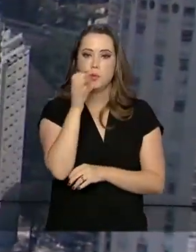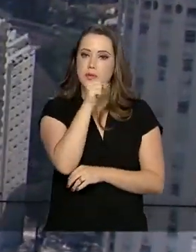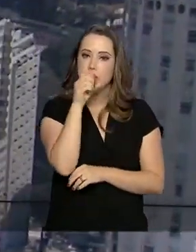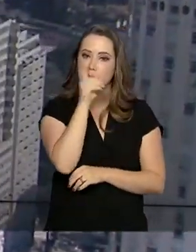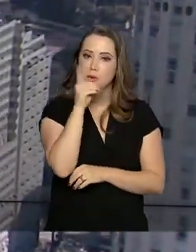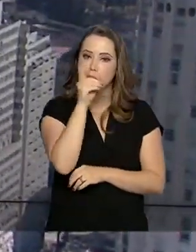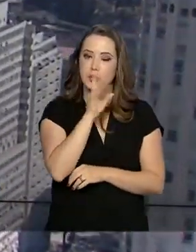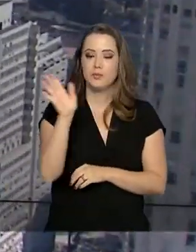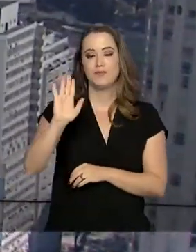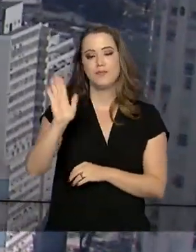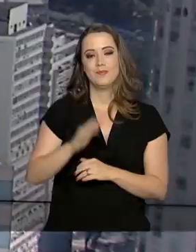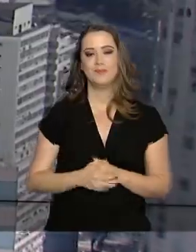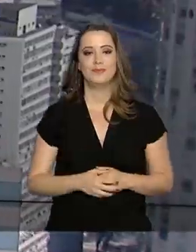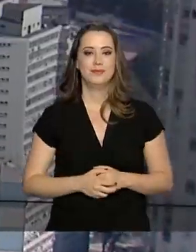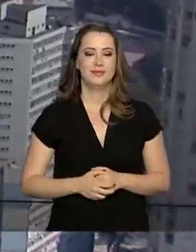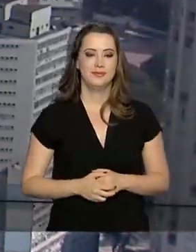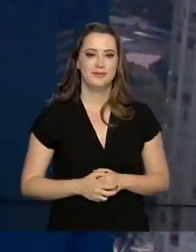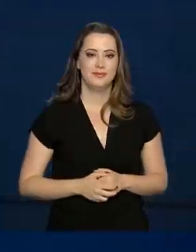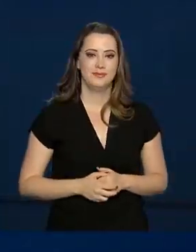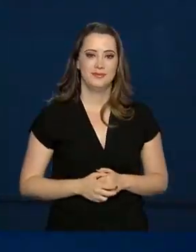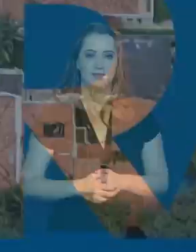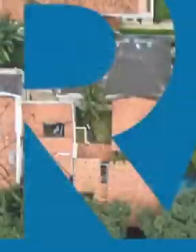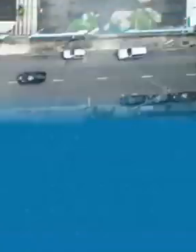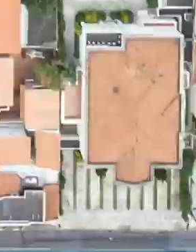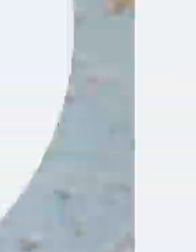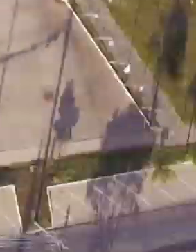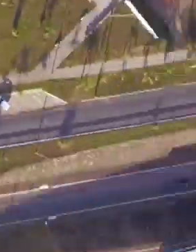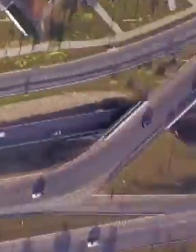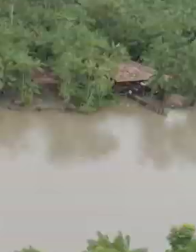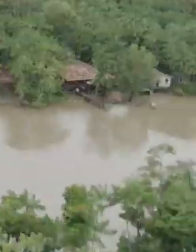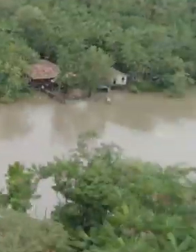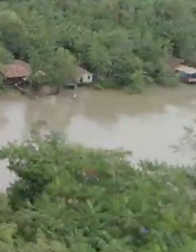fim de semana pra você e até segunda tal